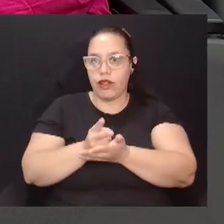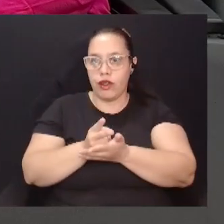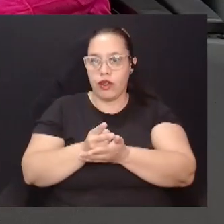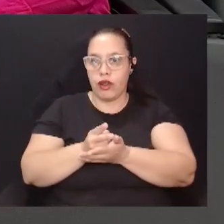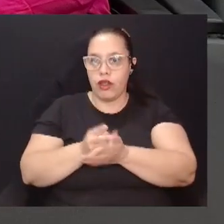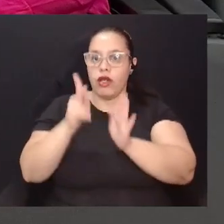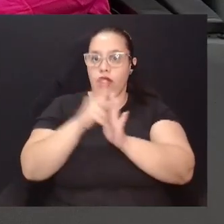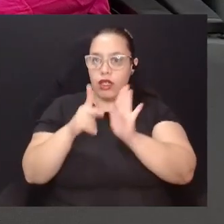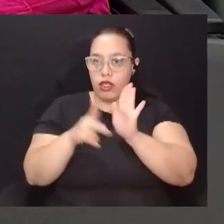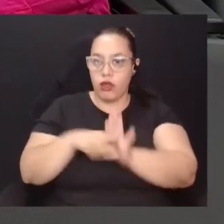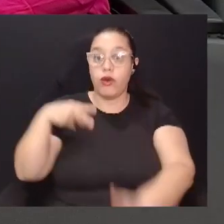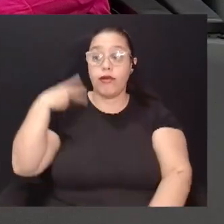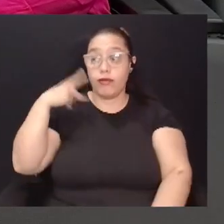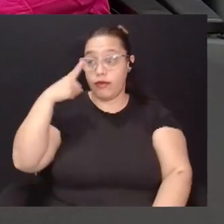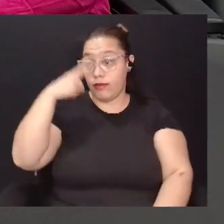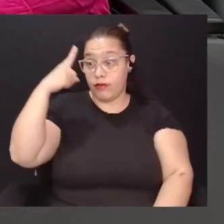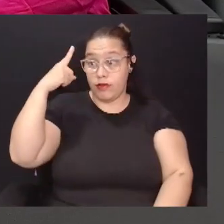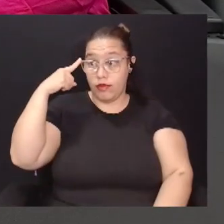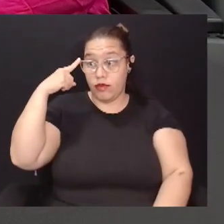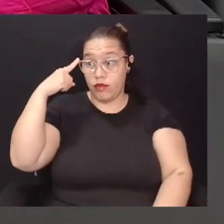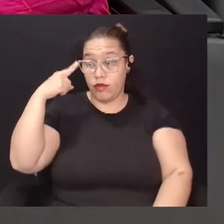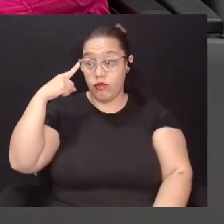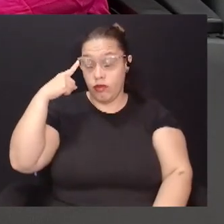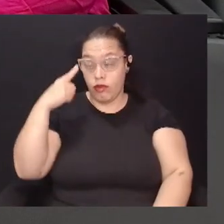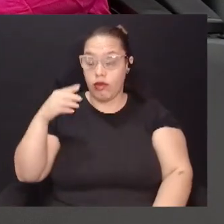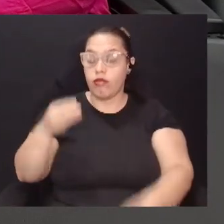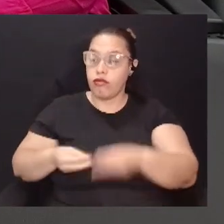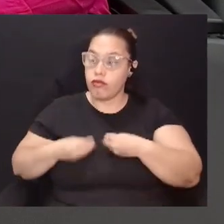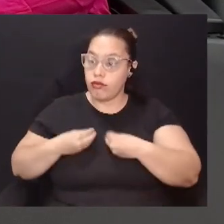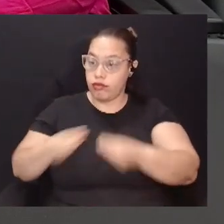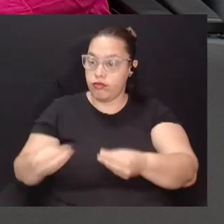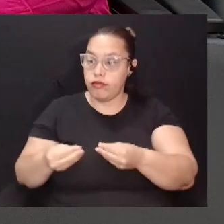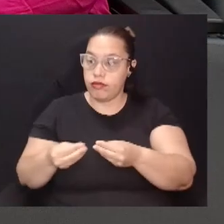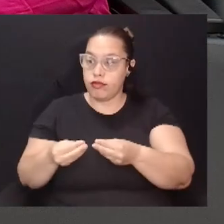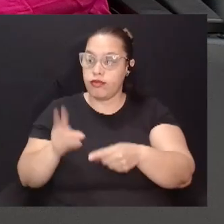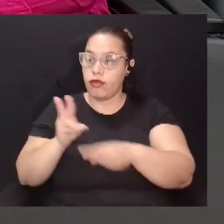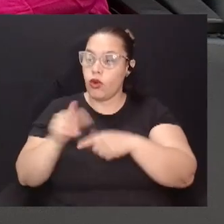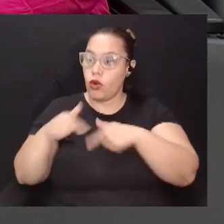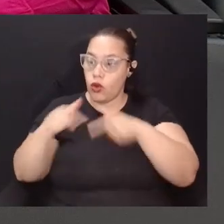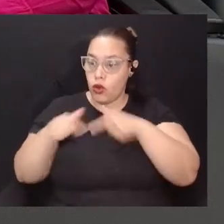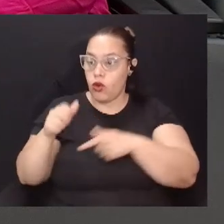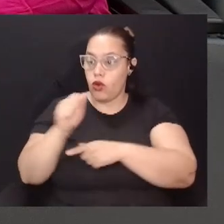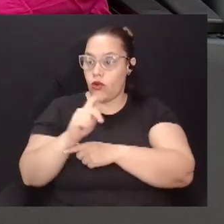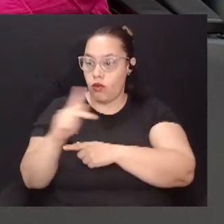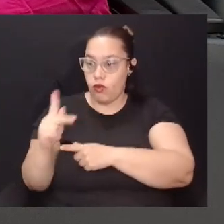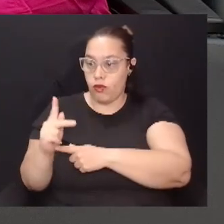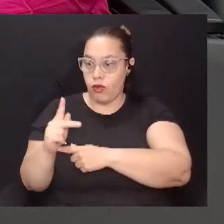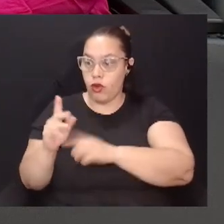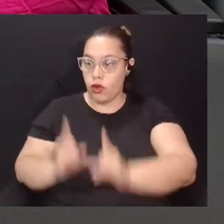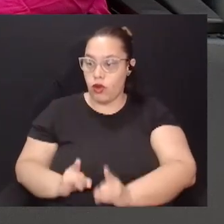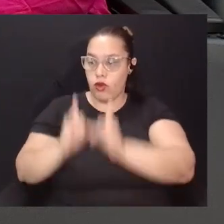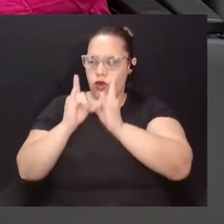continuando, é claro, com os projetos da vereadora, agora a gente vai falar sobre as entregas de encomendas por trabalhadores de aplicativos